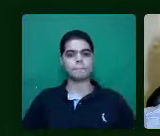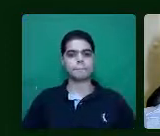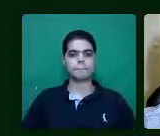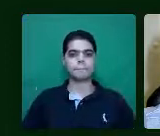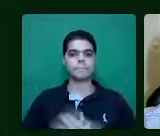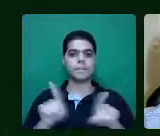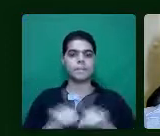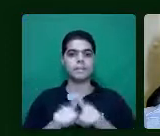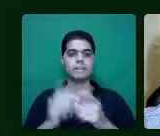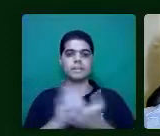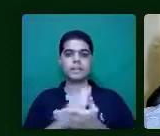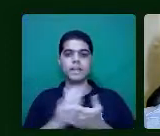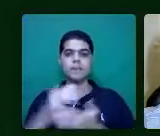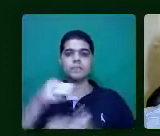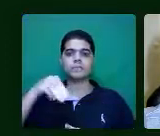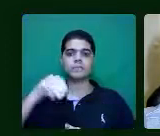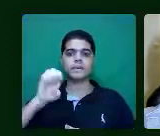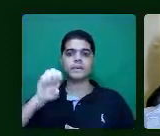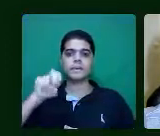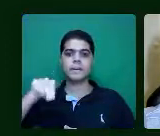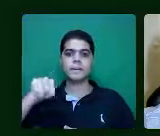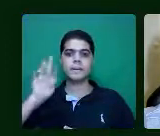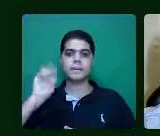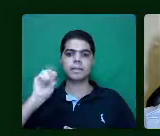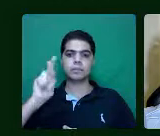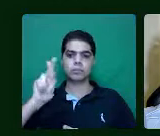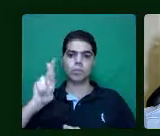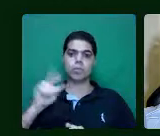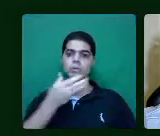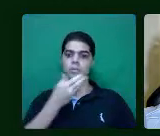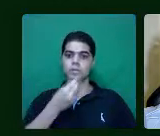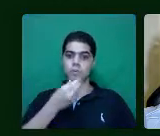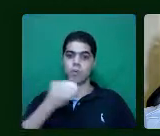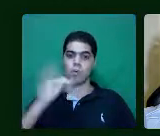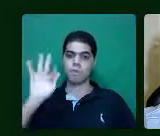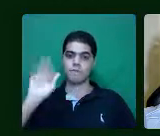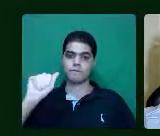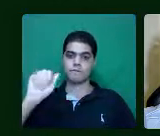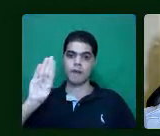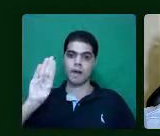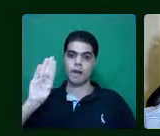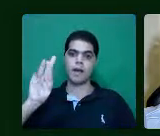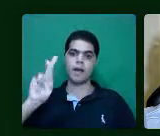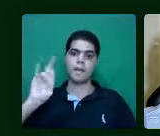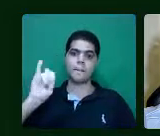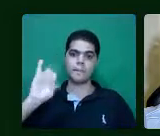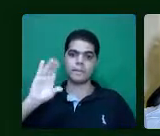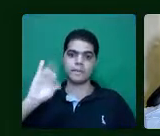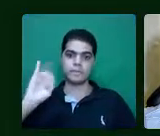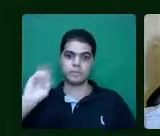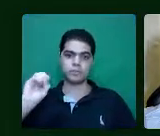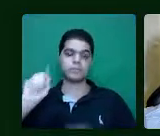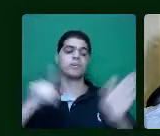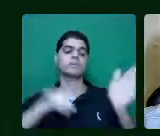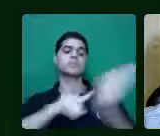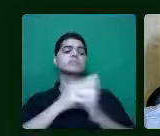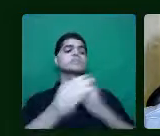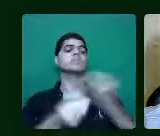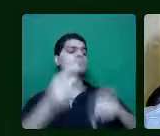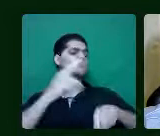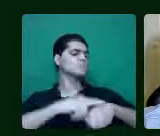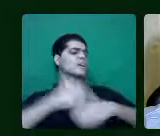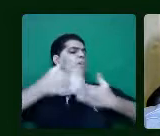dúvida. Fabrício Cruz está perguntando quanto tempo os mentores precisam dedicar na orientação de equipes, e tem outra também